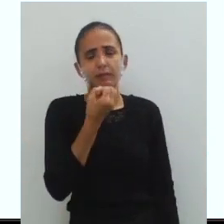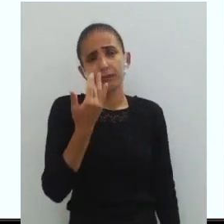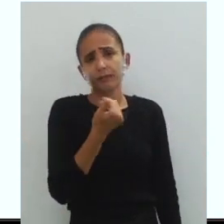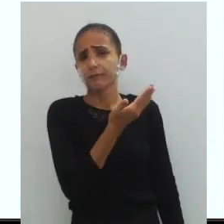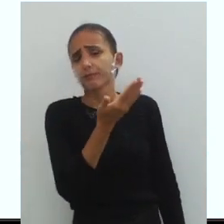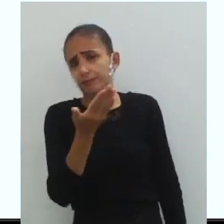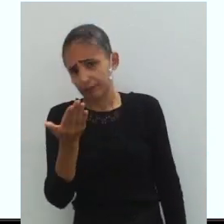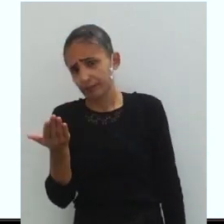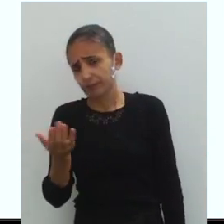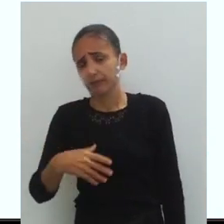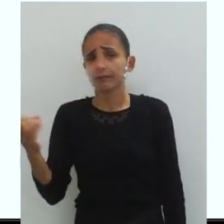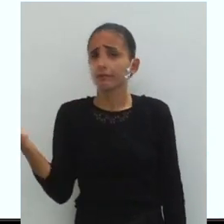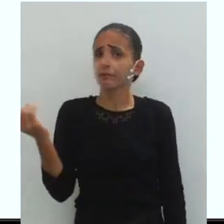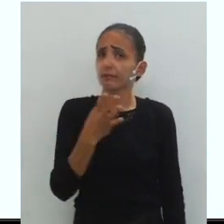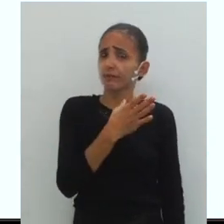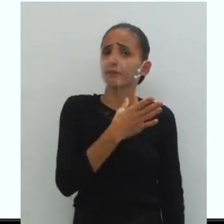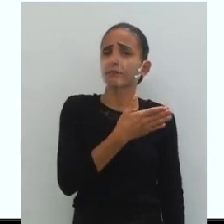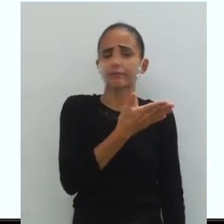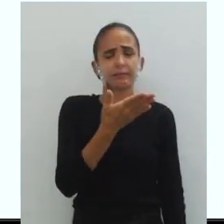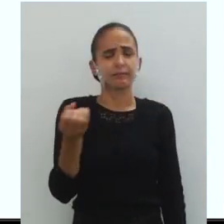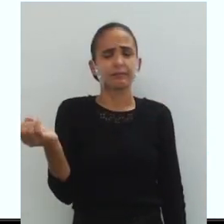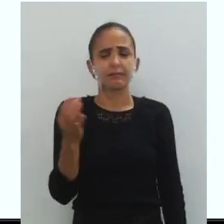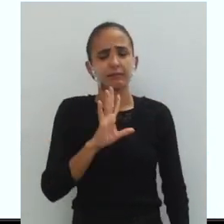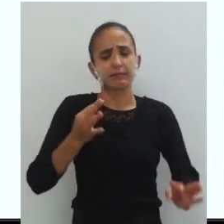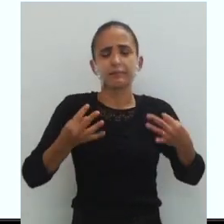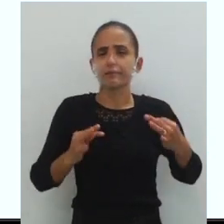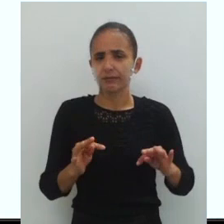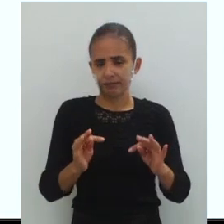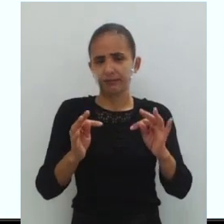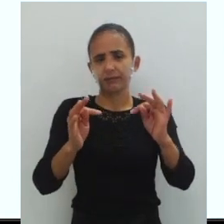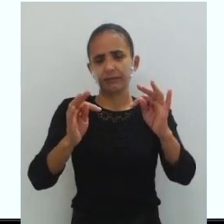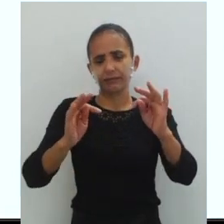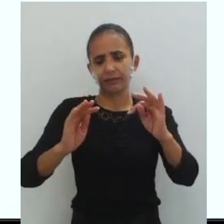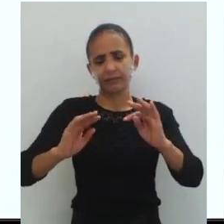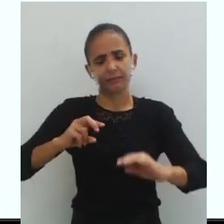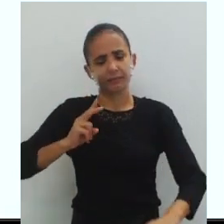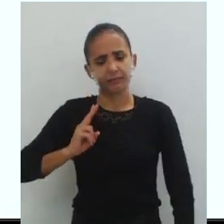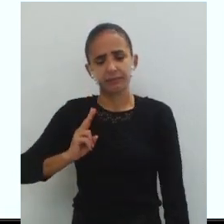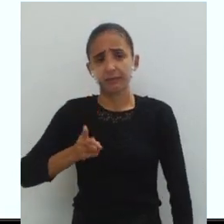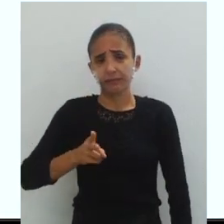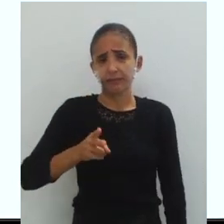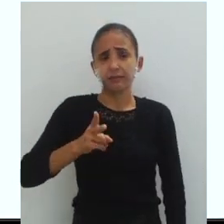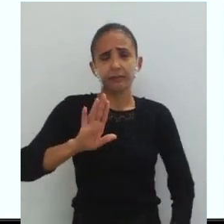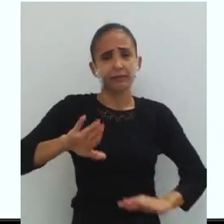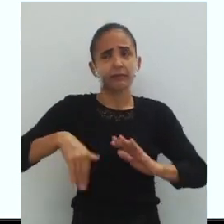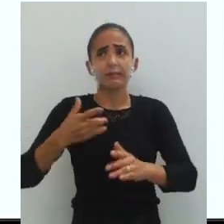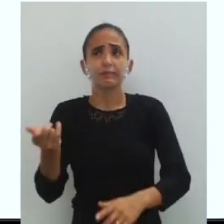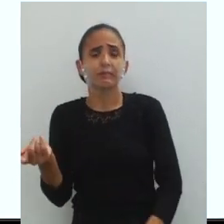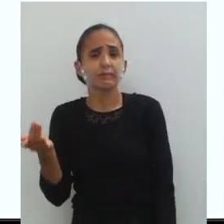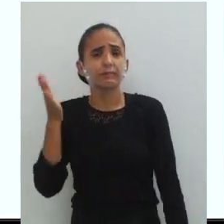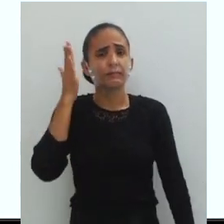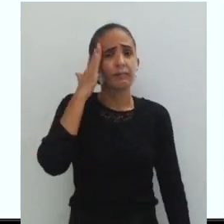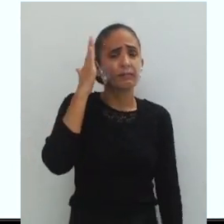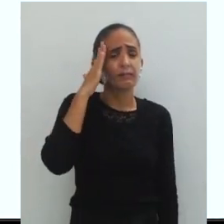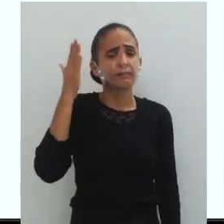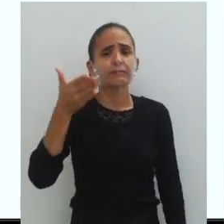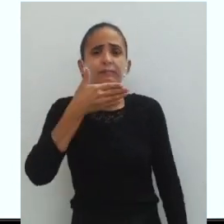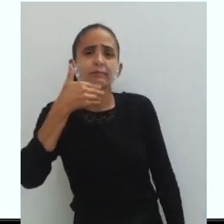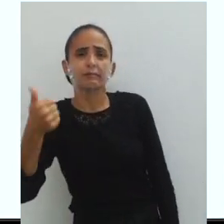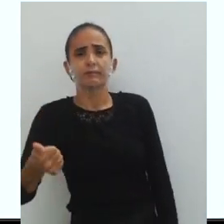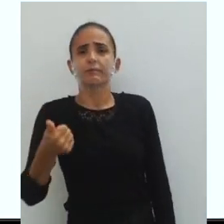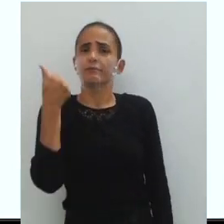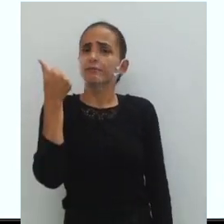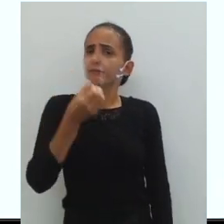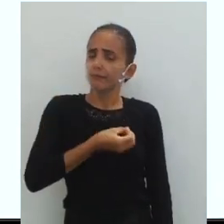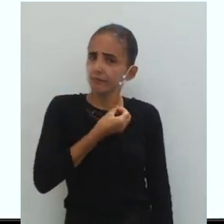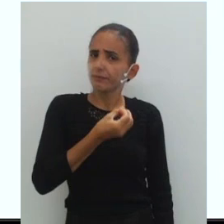se falando de inovação, a inovação ela serve, né, para que a gente tenha uma melhoria de vida,